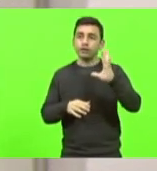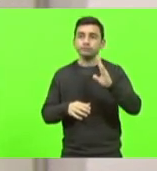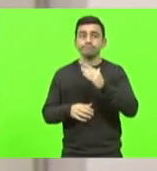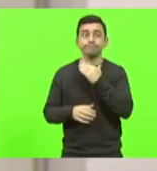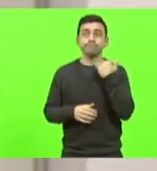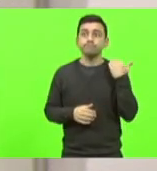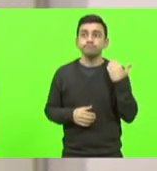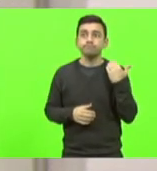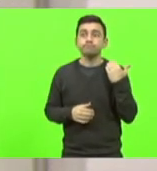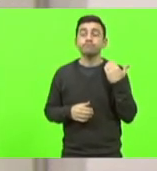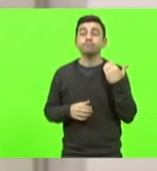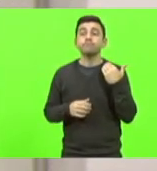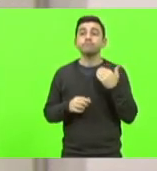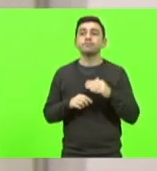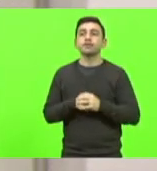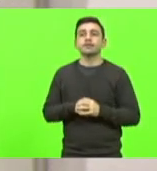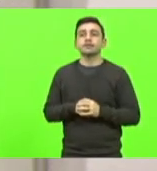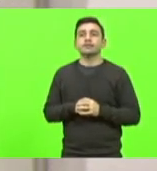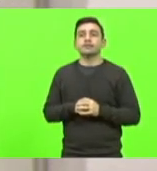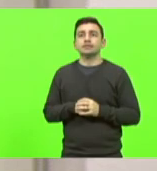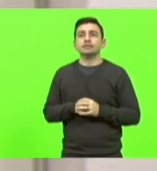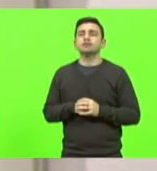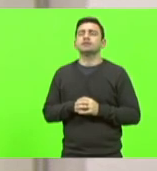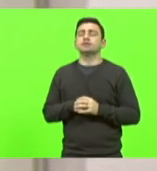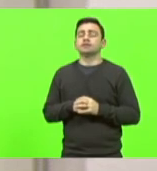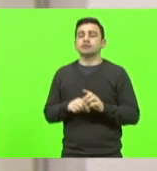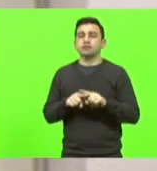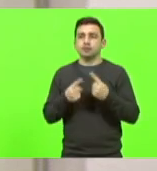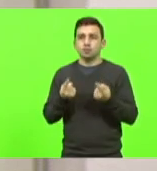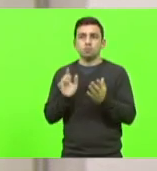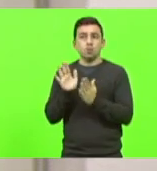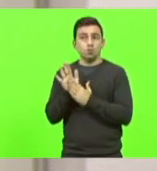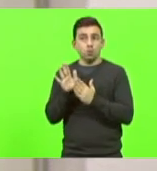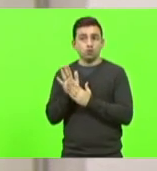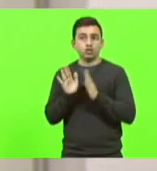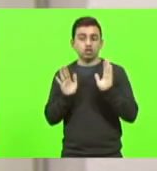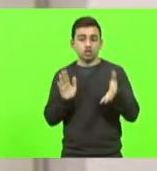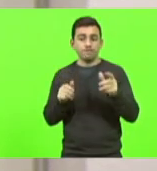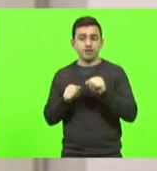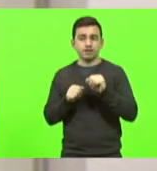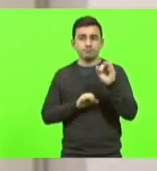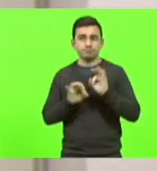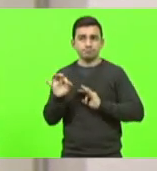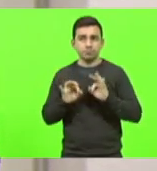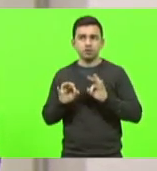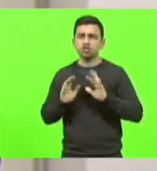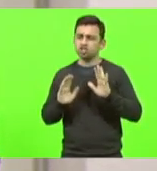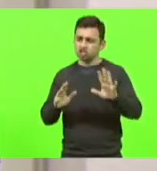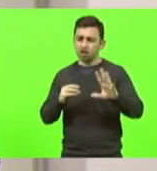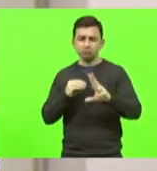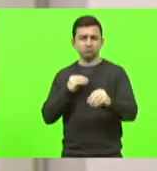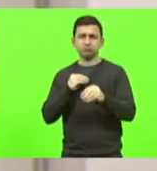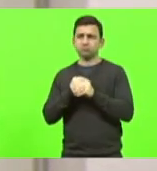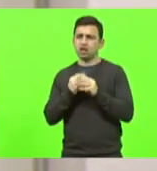Então essa proposta que fizemos aqui na casa já foi absorvida pelo substitutivo